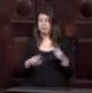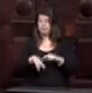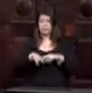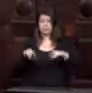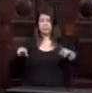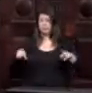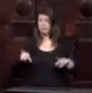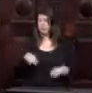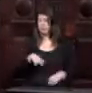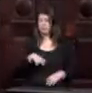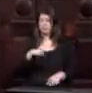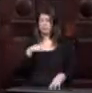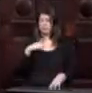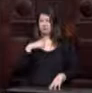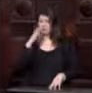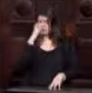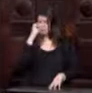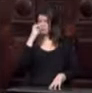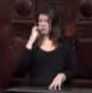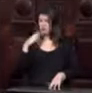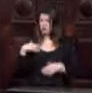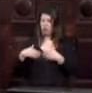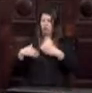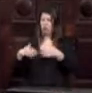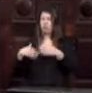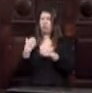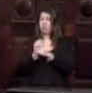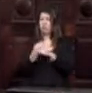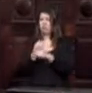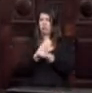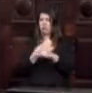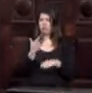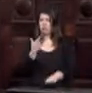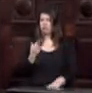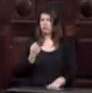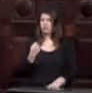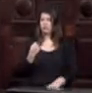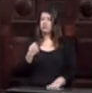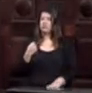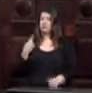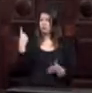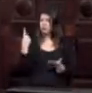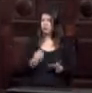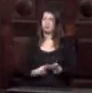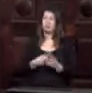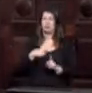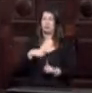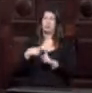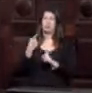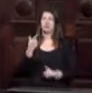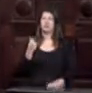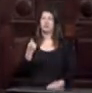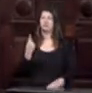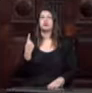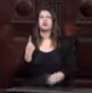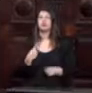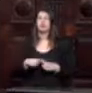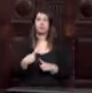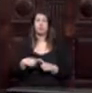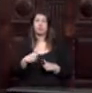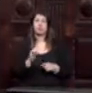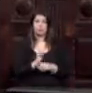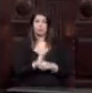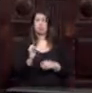foram investidos em inteligência ao longo dos últimos 20 anos e comprometendo mais 20, porque o Estado não